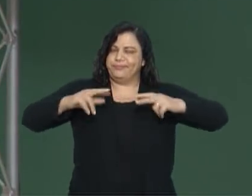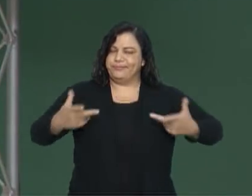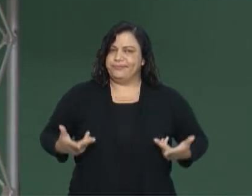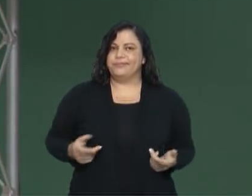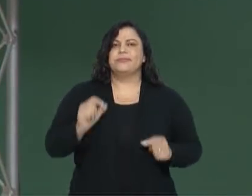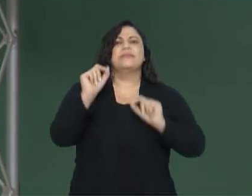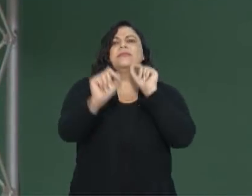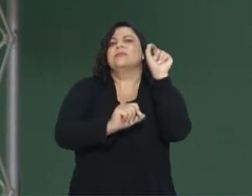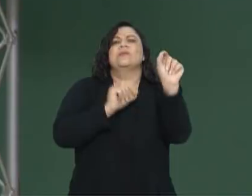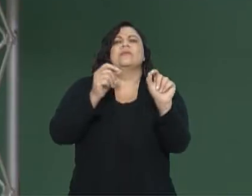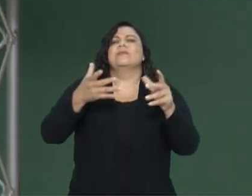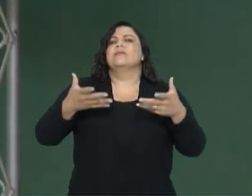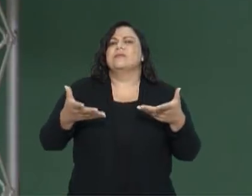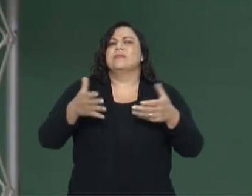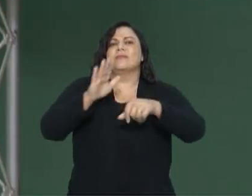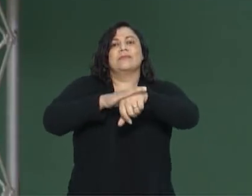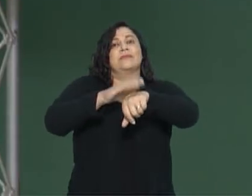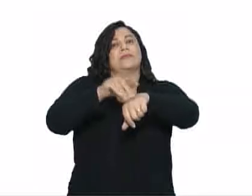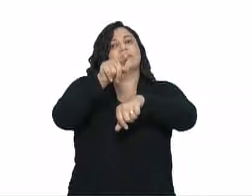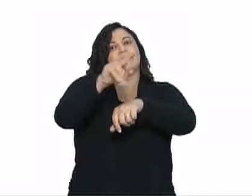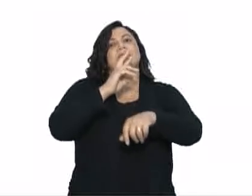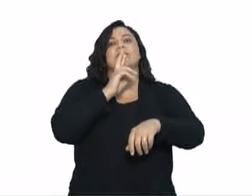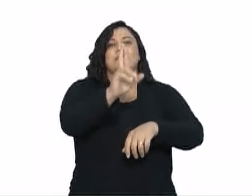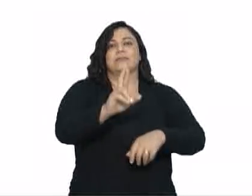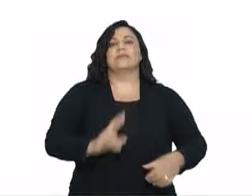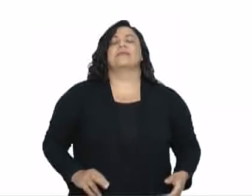eles? Sua vez, responda.